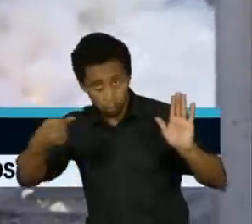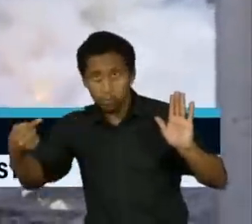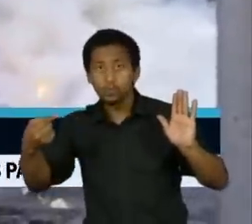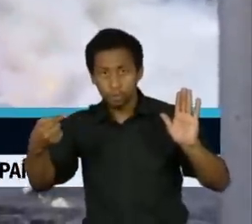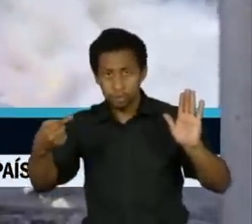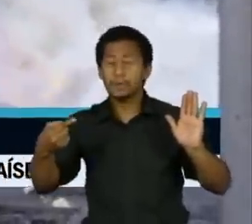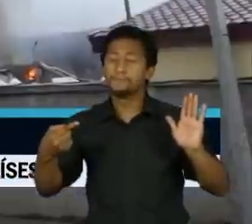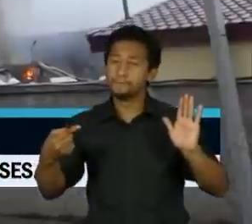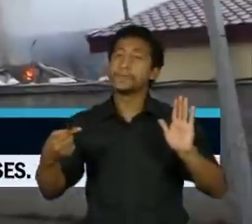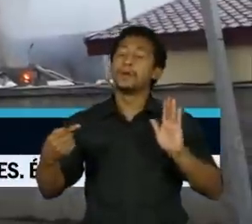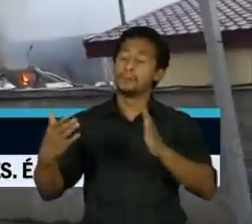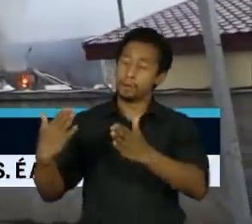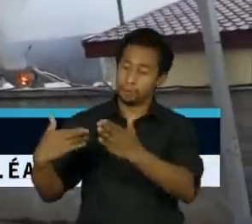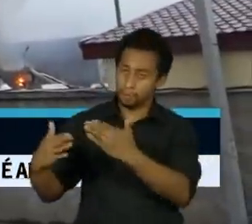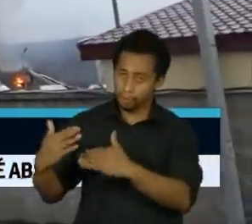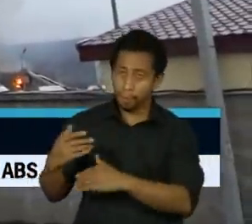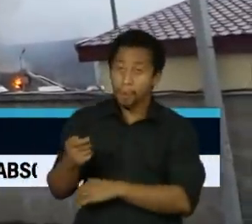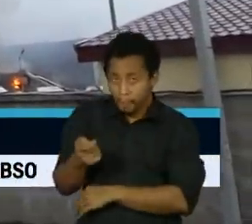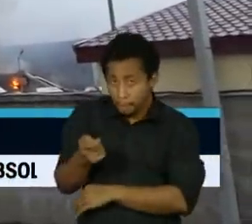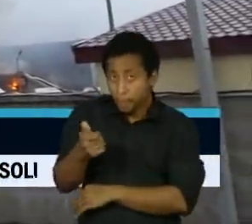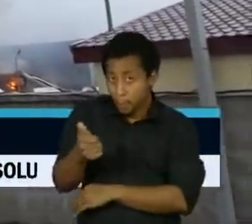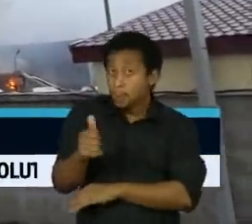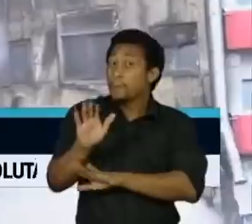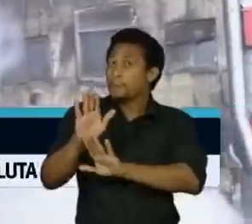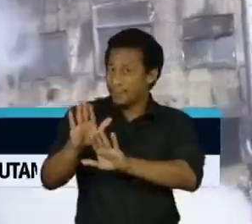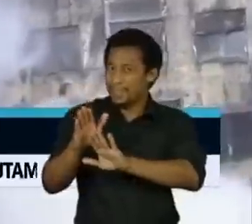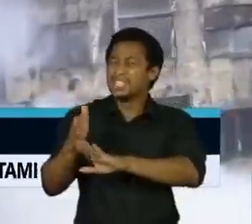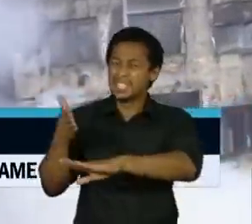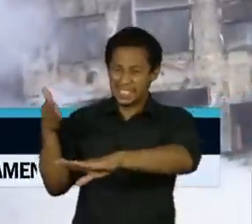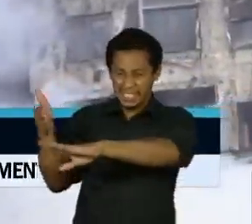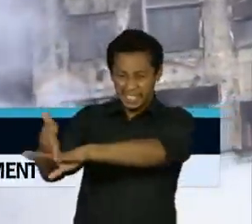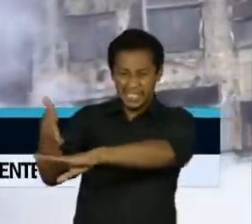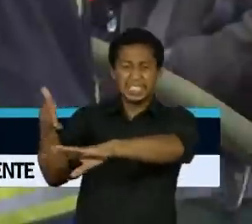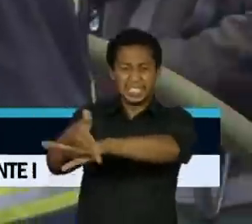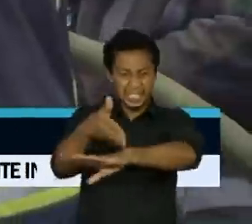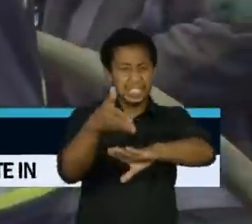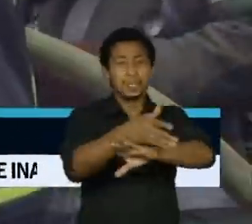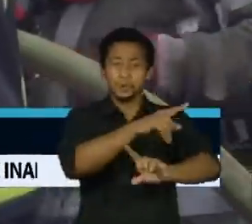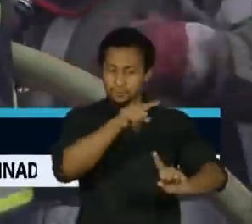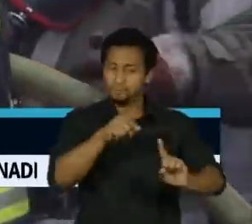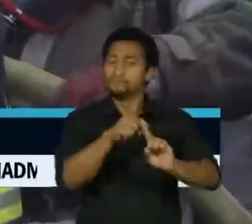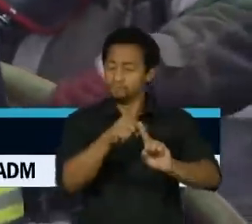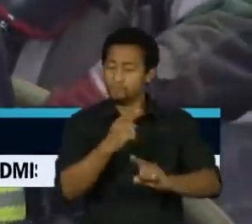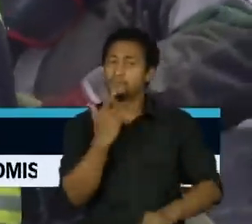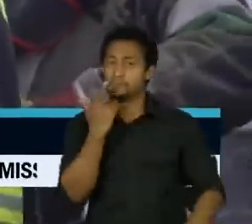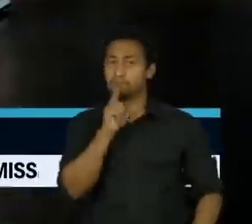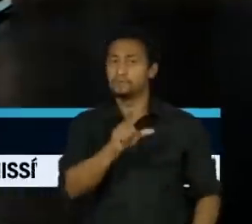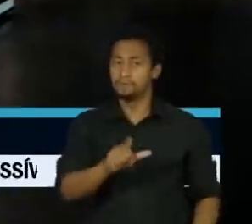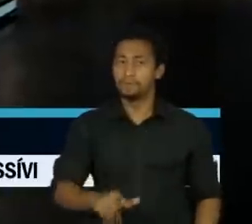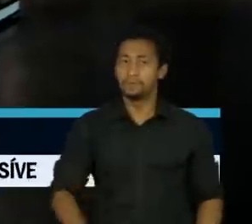alguns retrocessos, mas tem feito avanços nos seus objetivos.